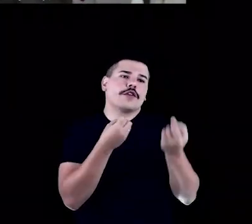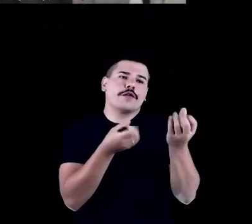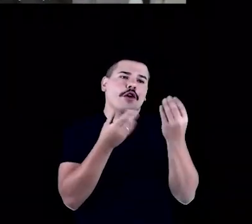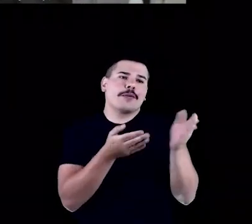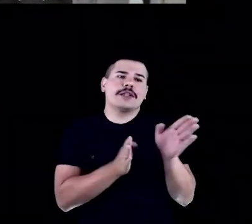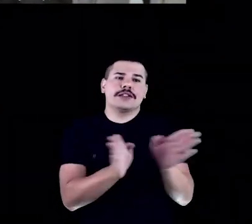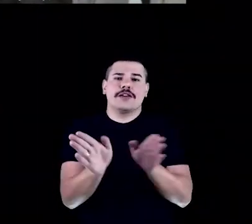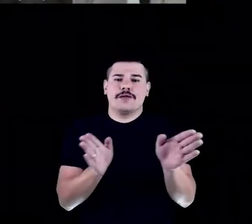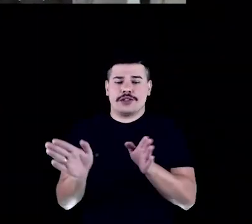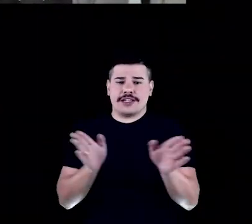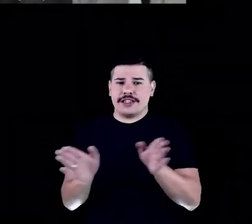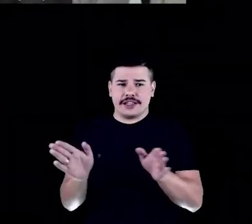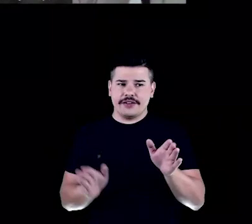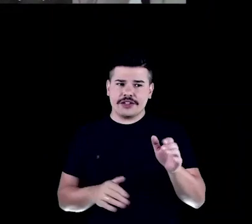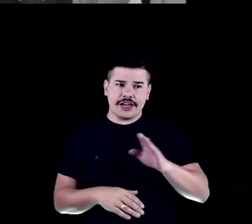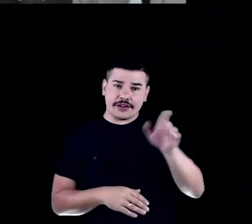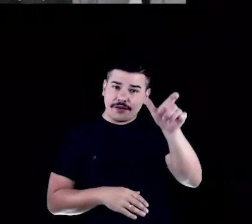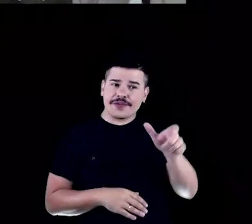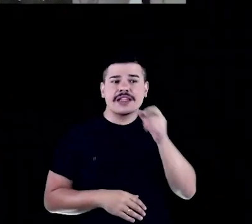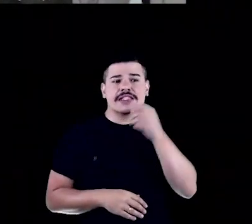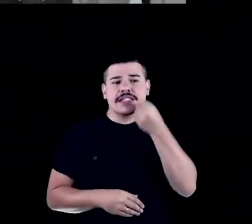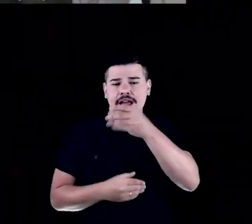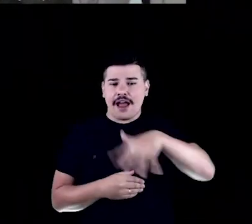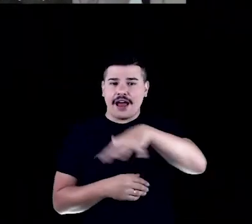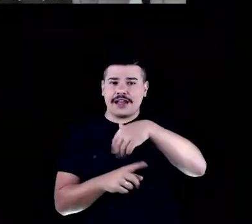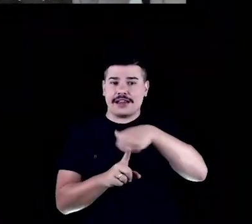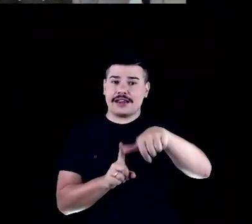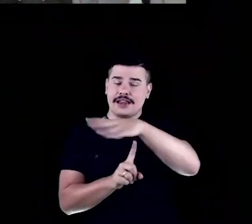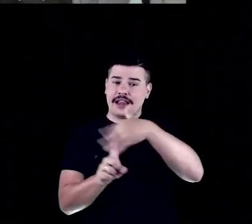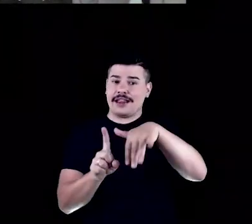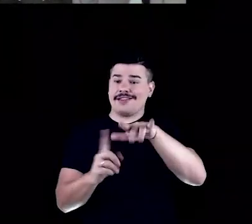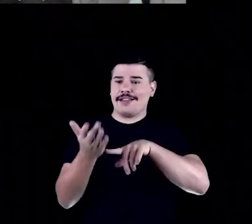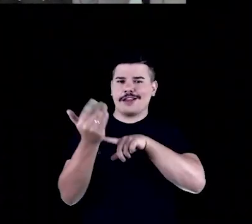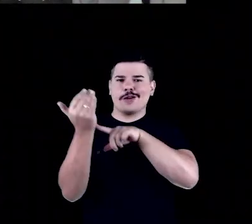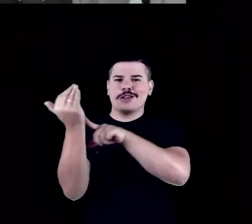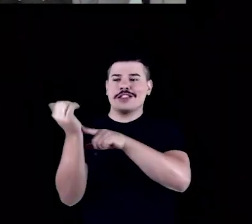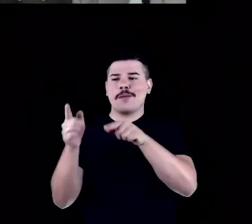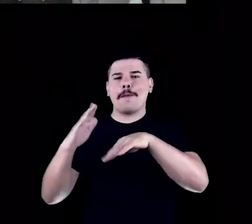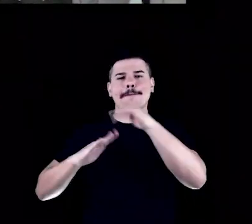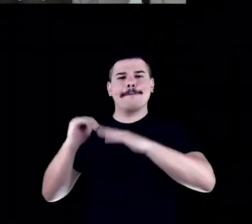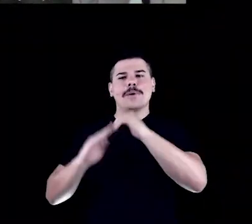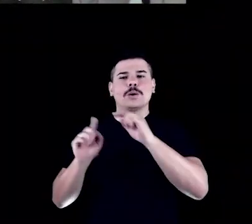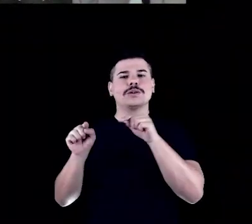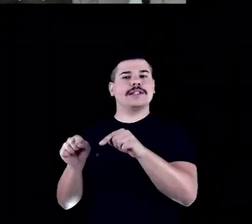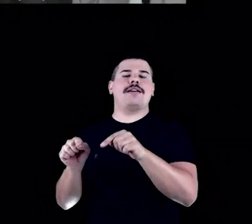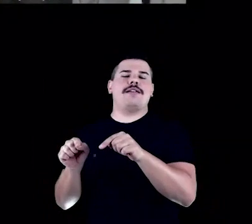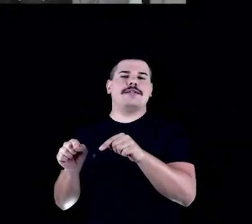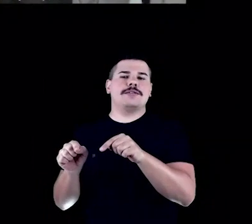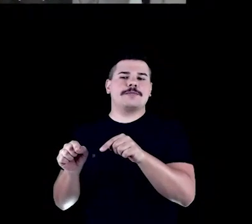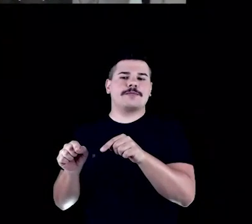acesso a determinadas referências incríveis que vocês têm, a determinadas tecnologias que vocês têm também para produzir